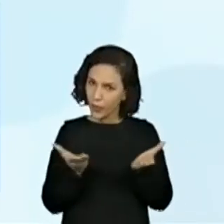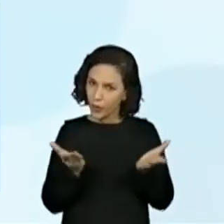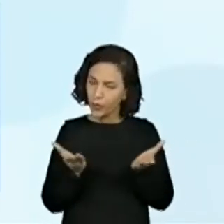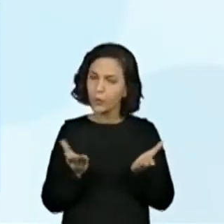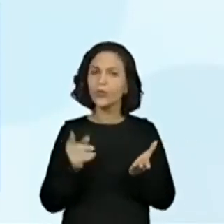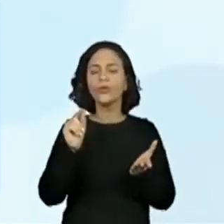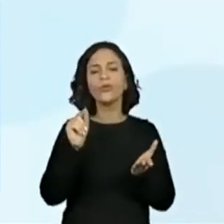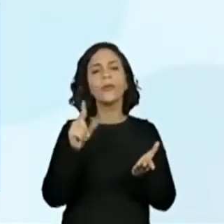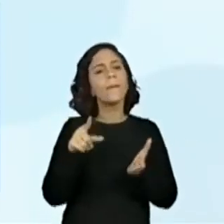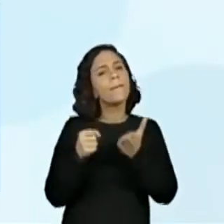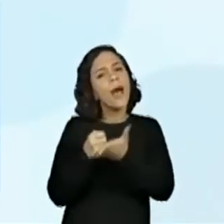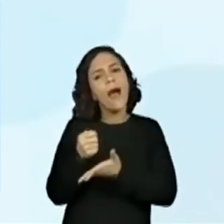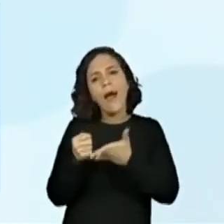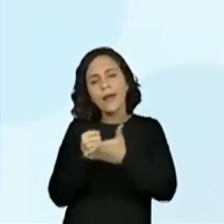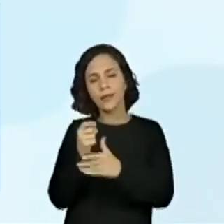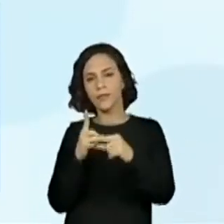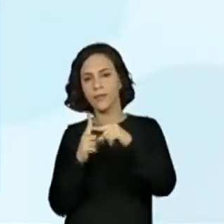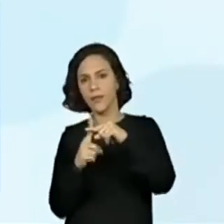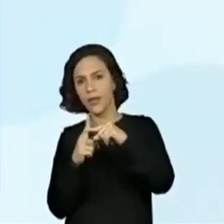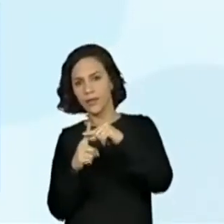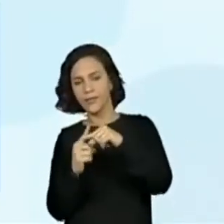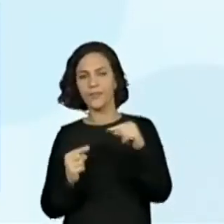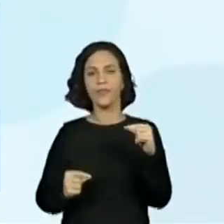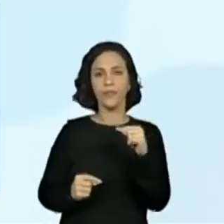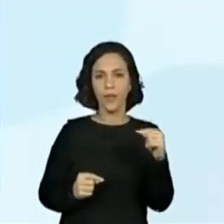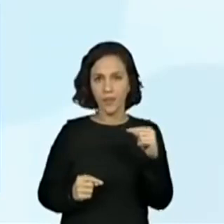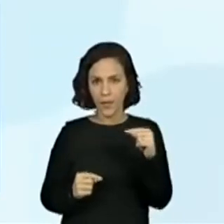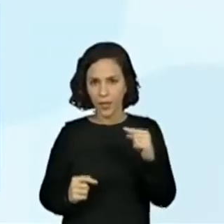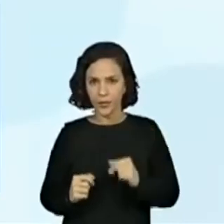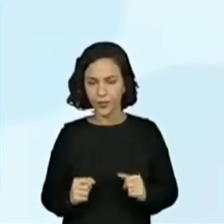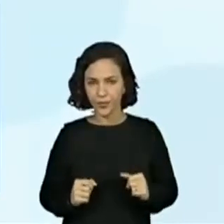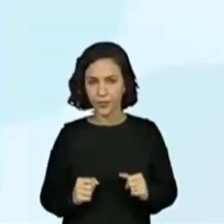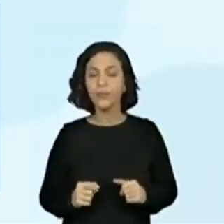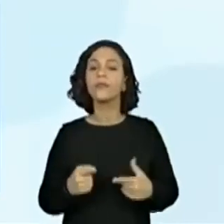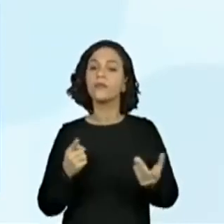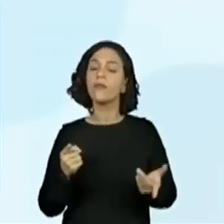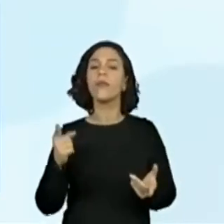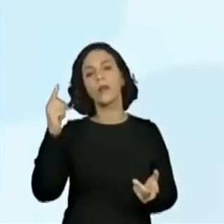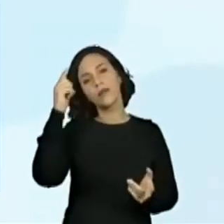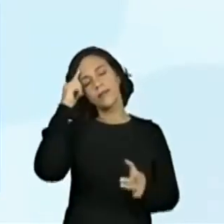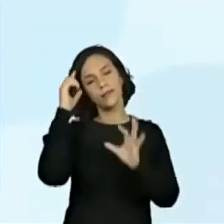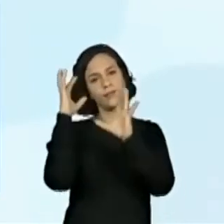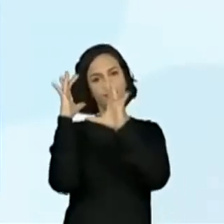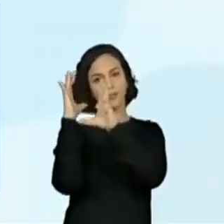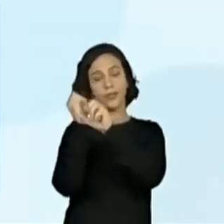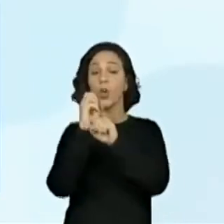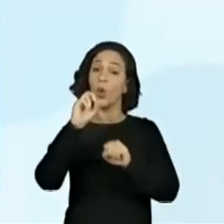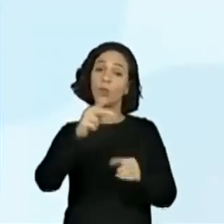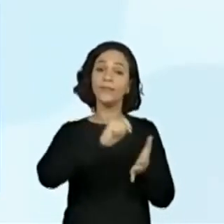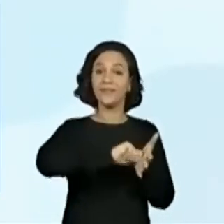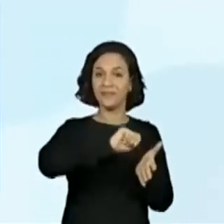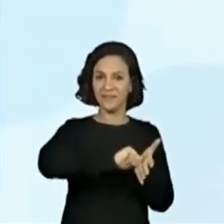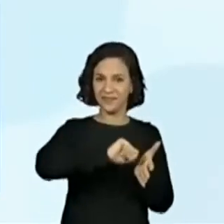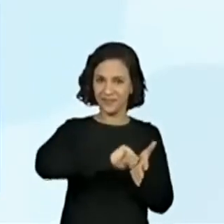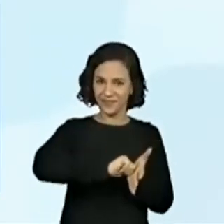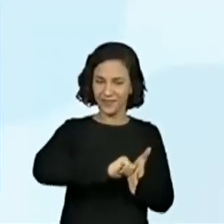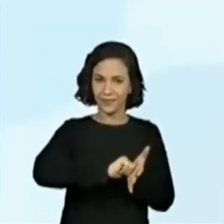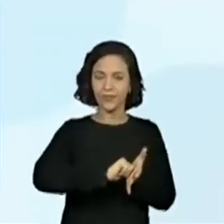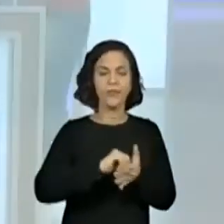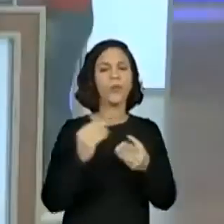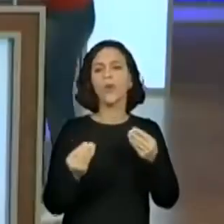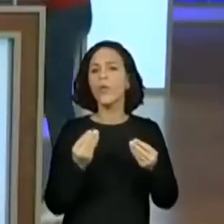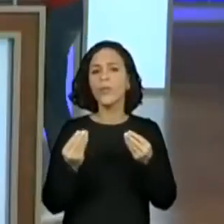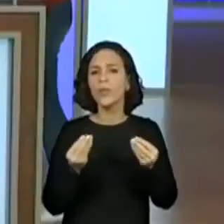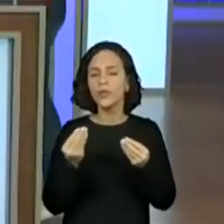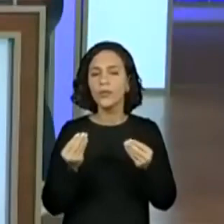construir fatos básicos da adição e da subtração e utilizá-los no cálculo mental ou escrito, não é mesmo? Fazendo